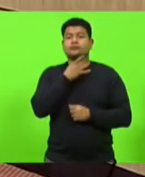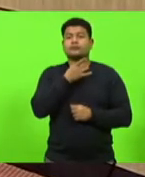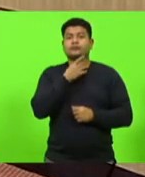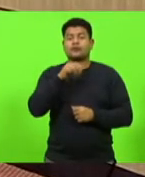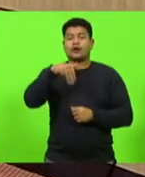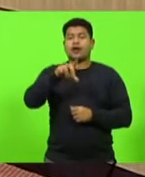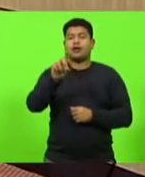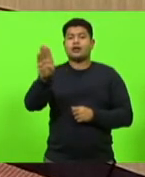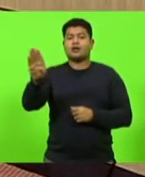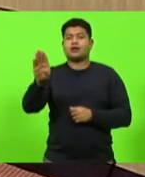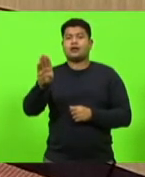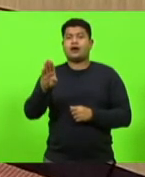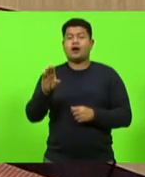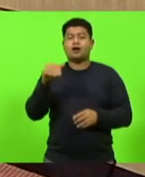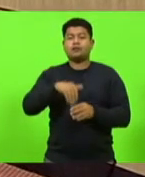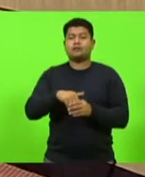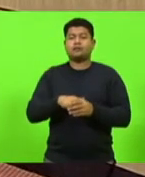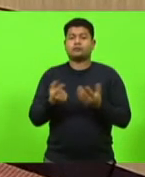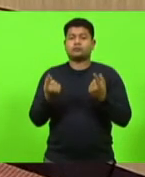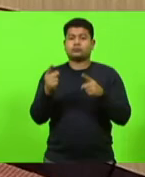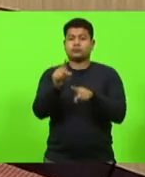vota contrário